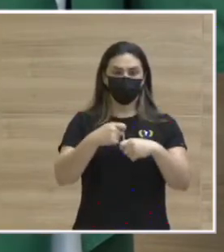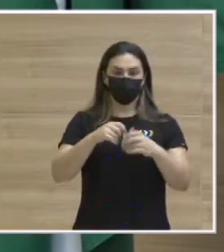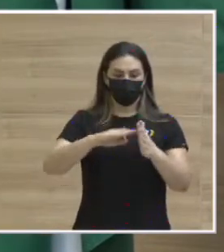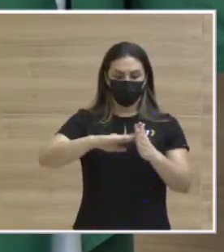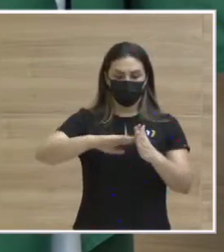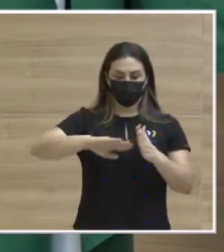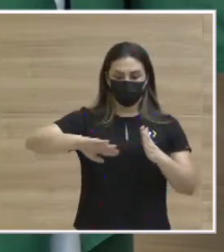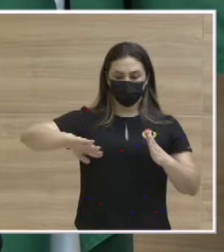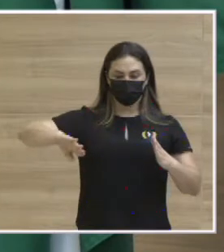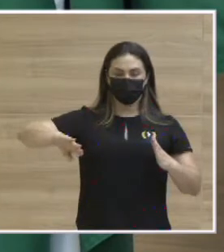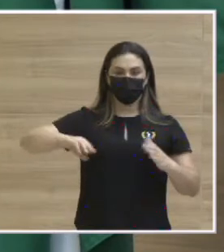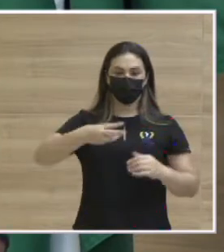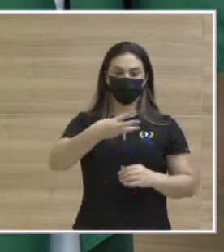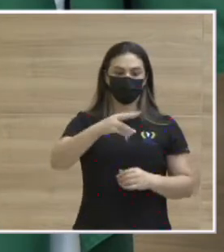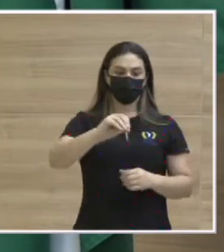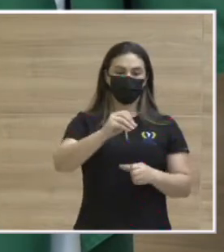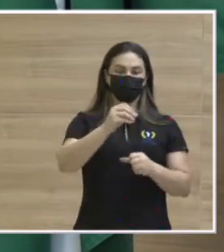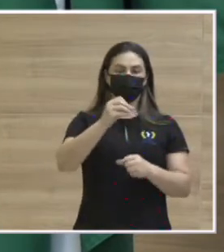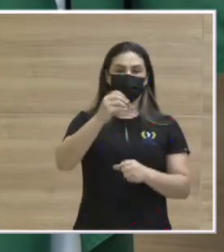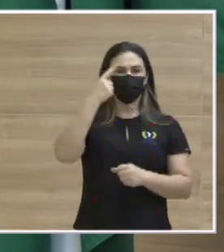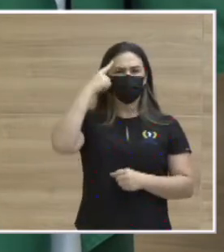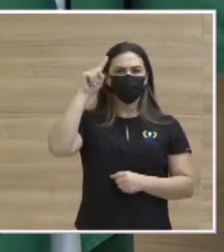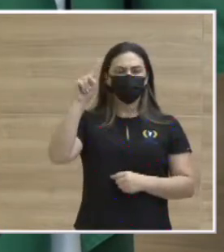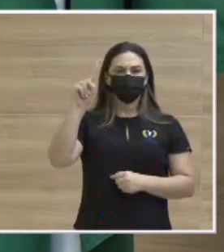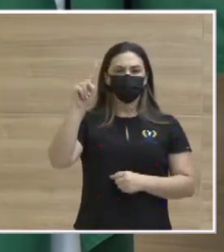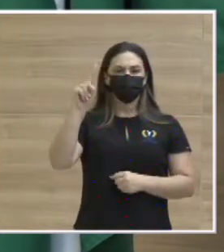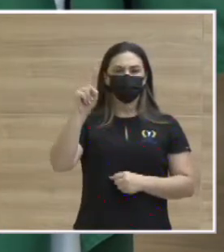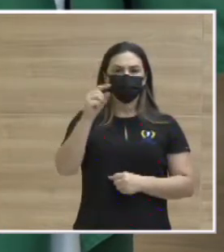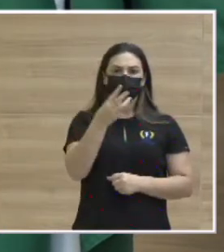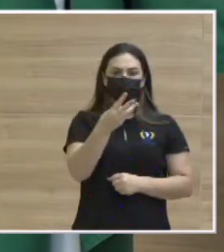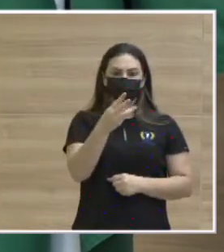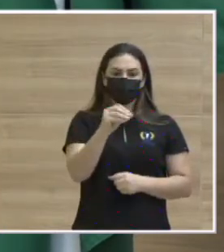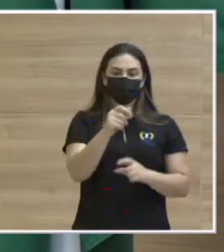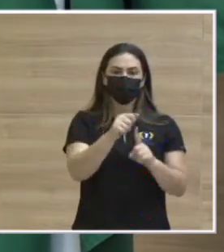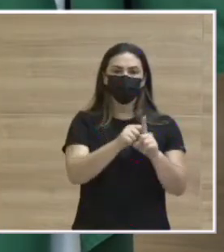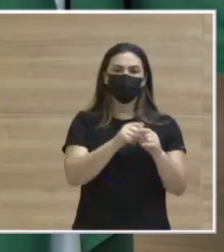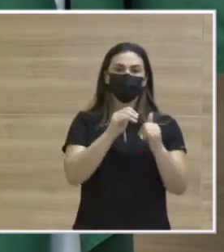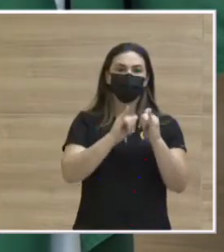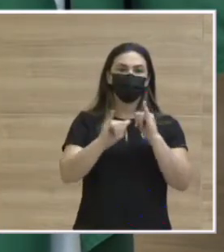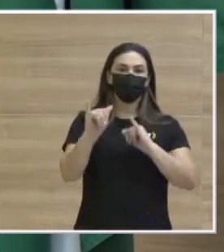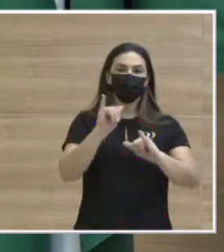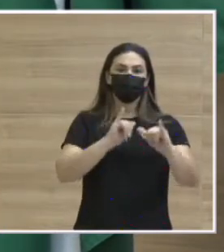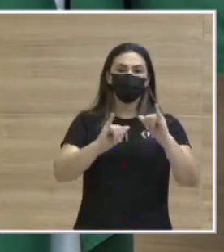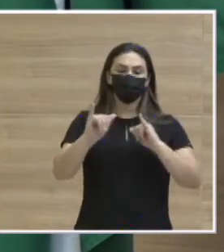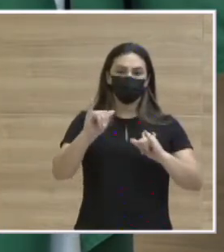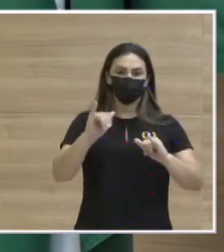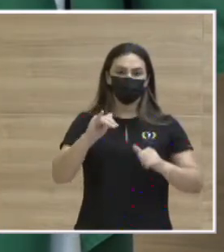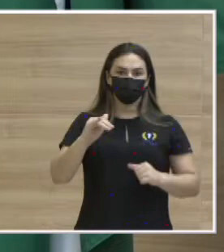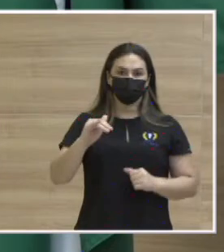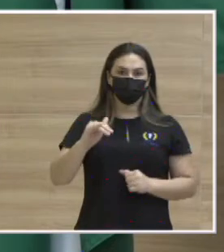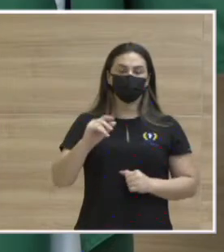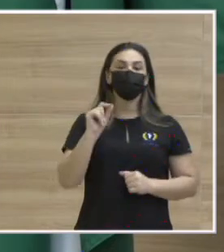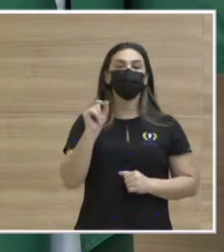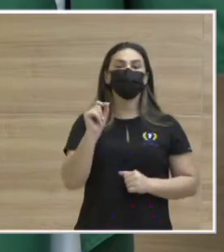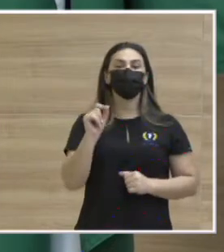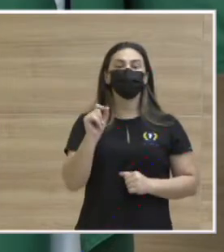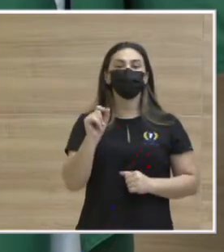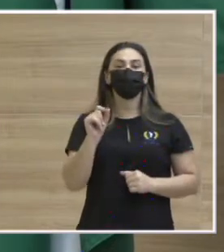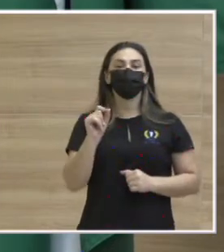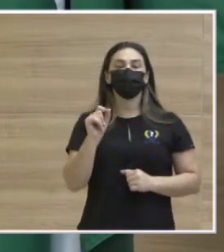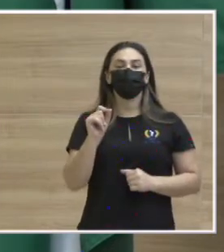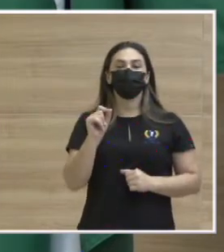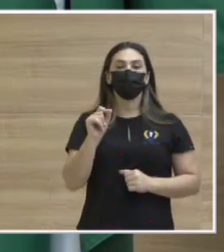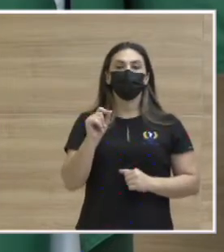afastamento preventivo de 30 dias por não comunicar à autoridade superior sobre o todo